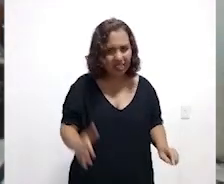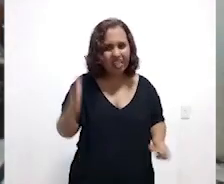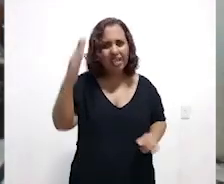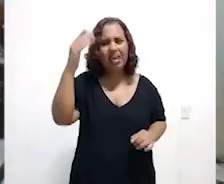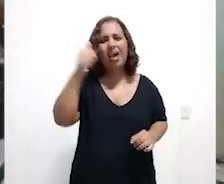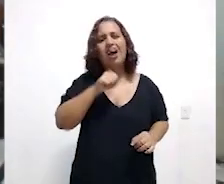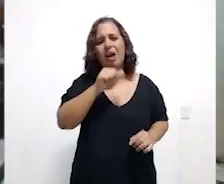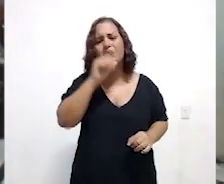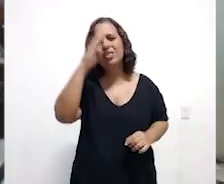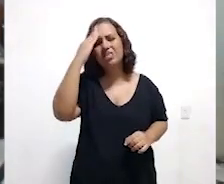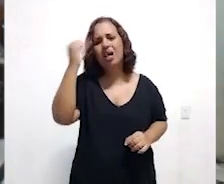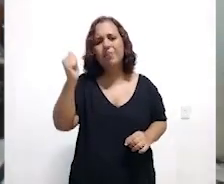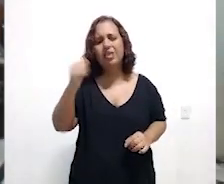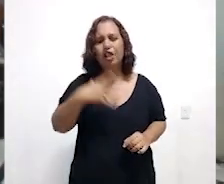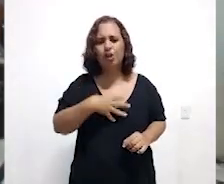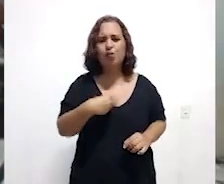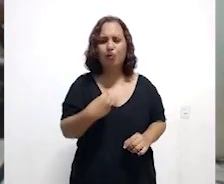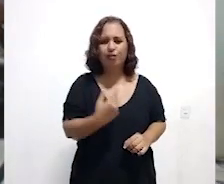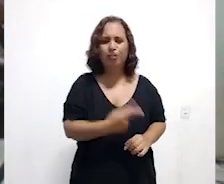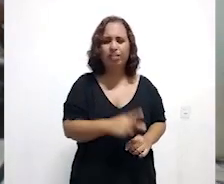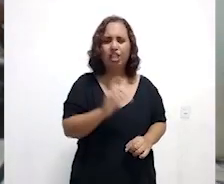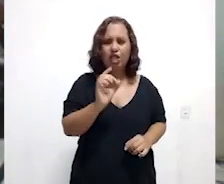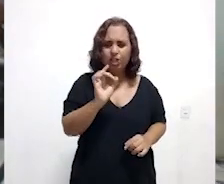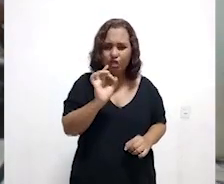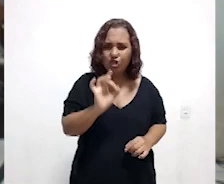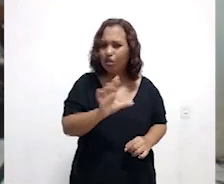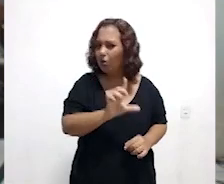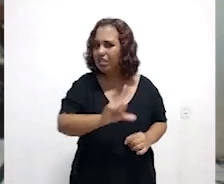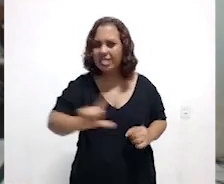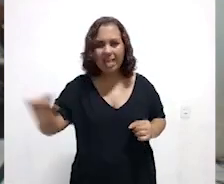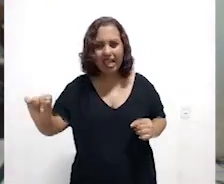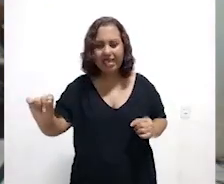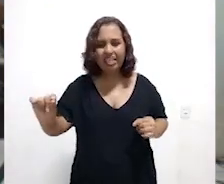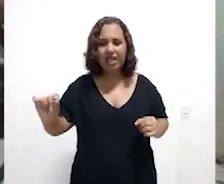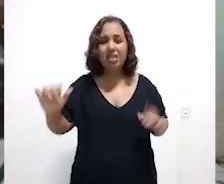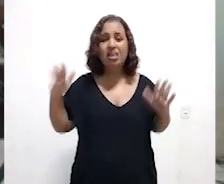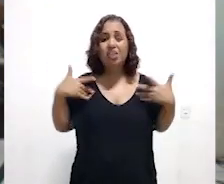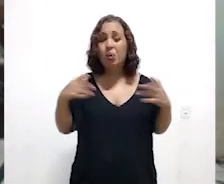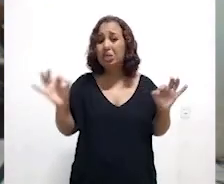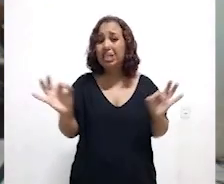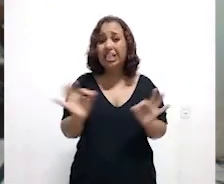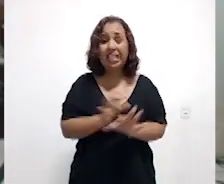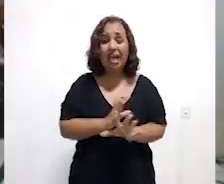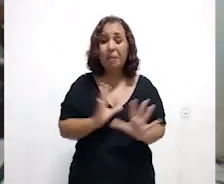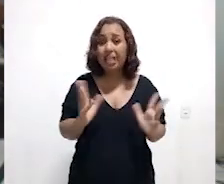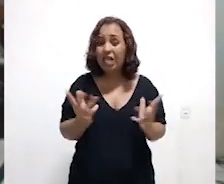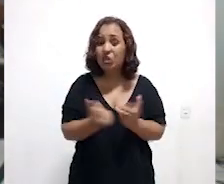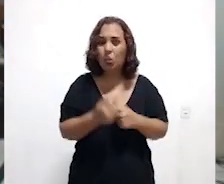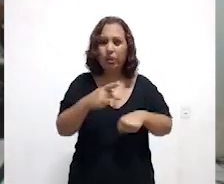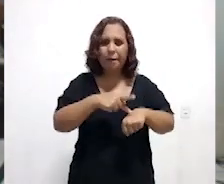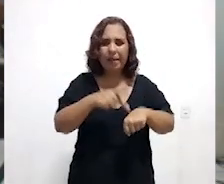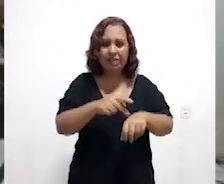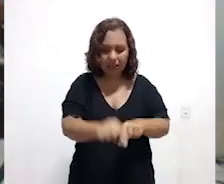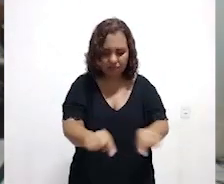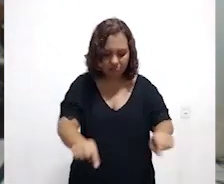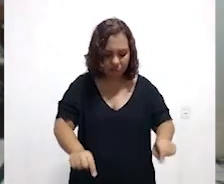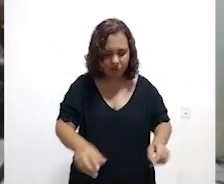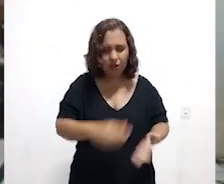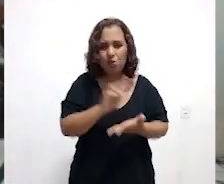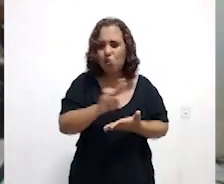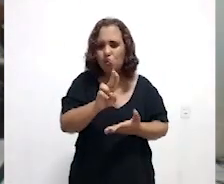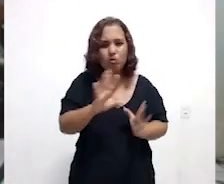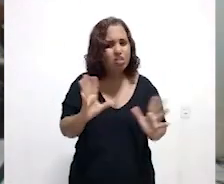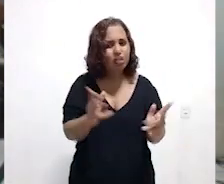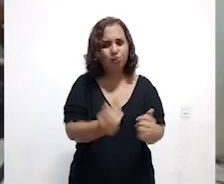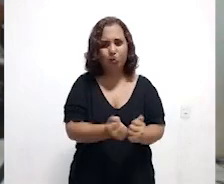Eu fico pensando na impotência, no desespero, na agonia, nas dúvidas.